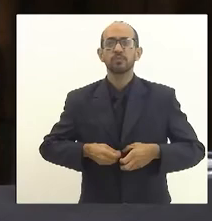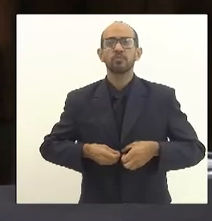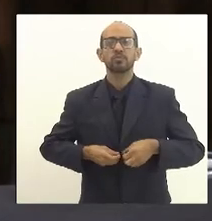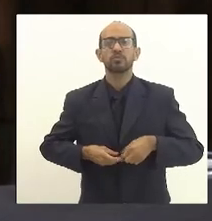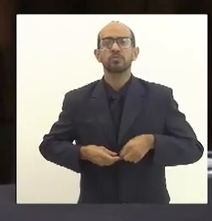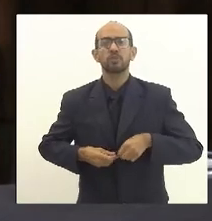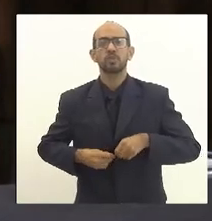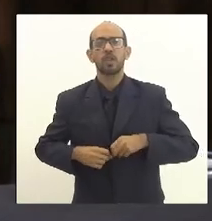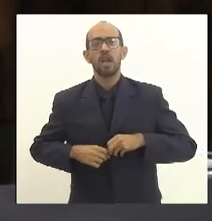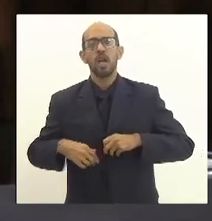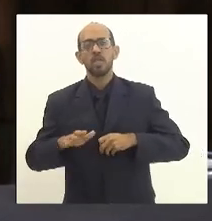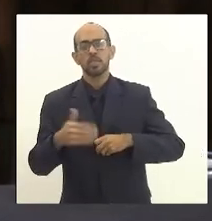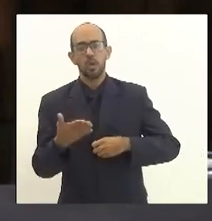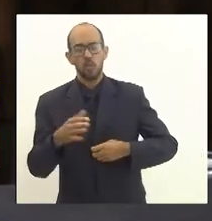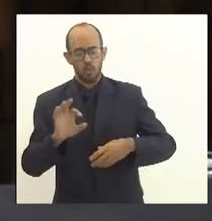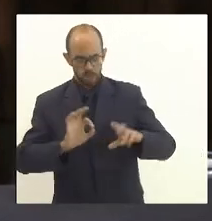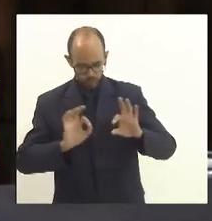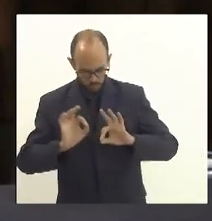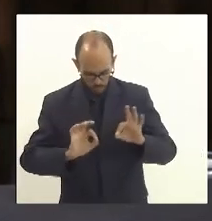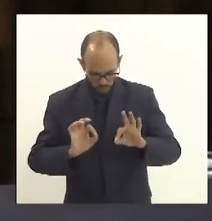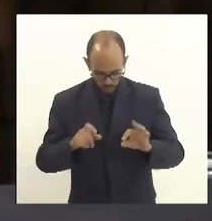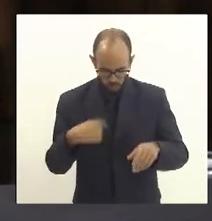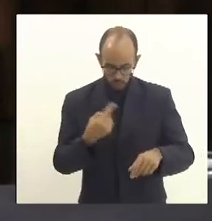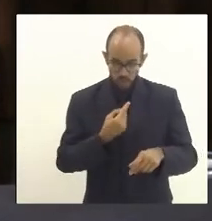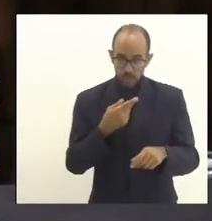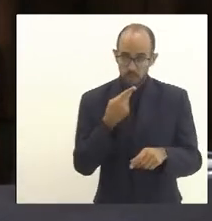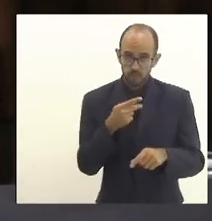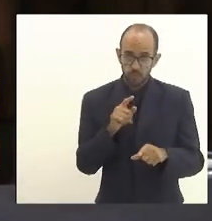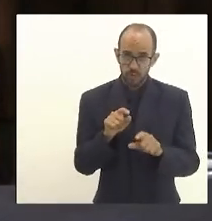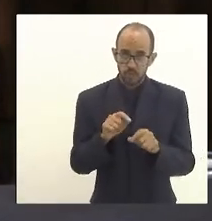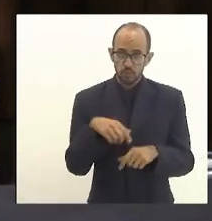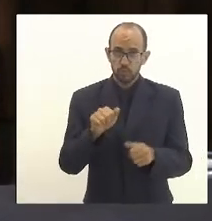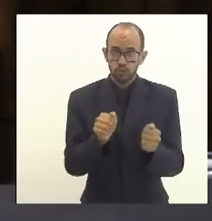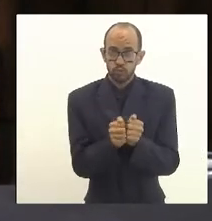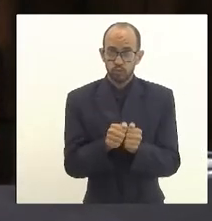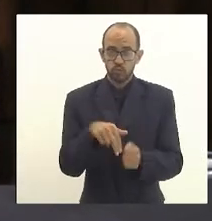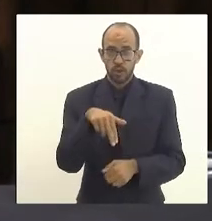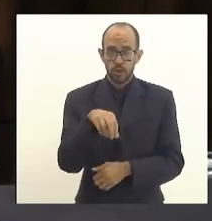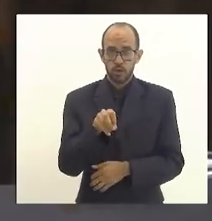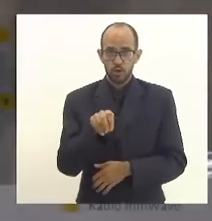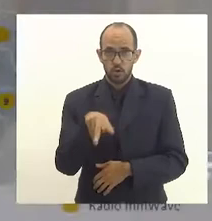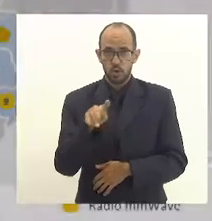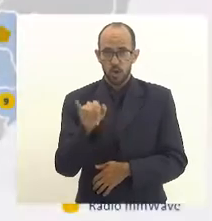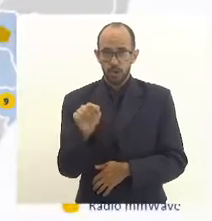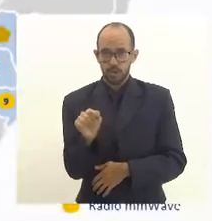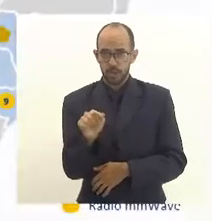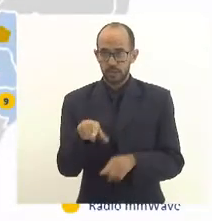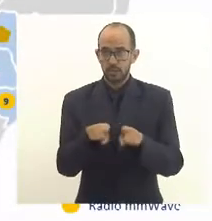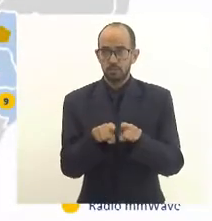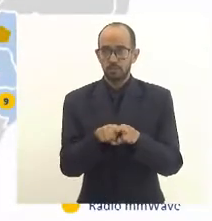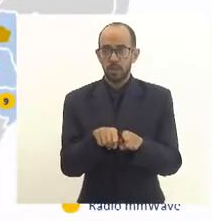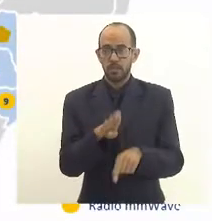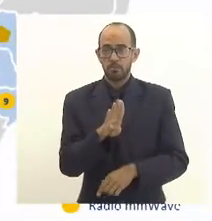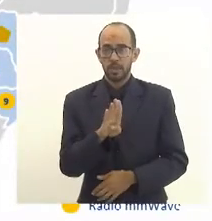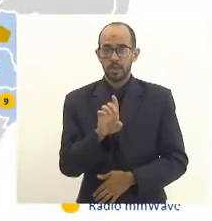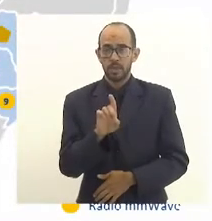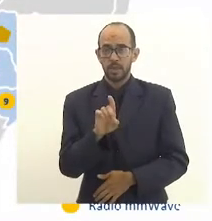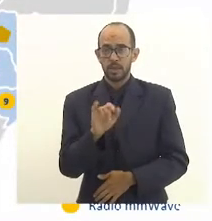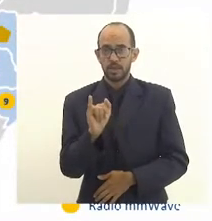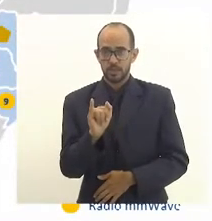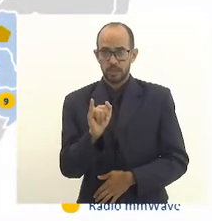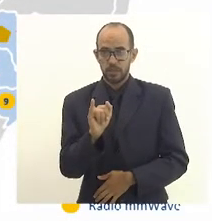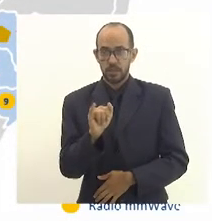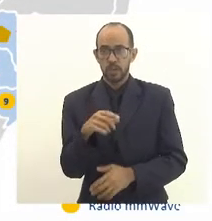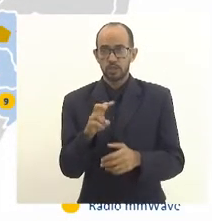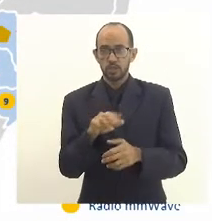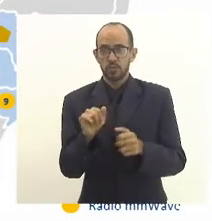Então, nesse projeto que a gente está tocando junto com a Nokia e com a BDI, a gente vai fazer a implementação das